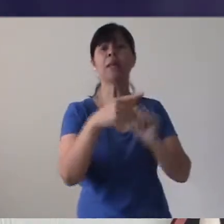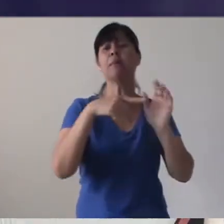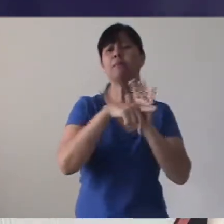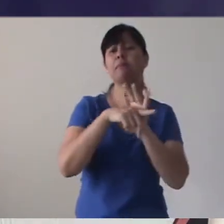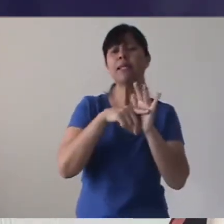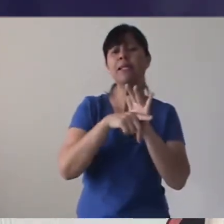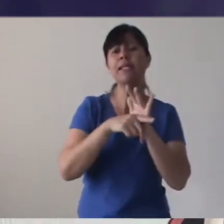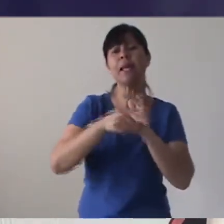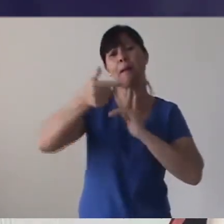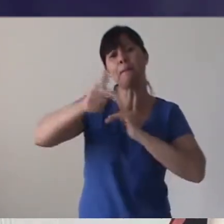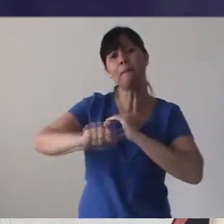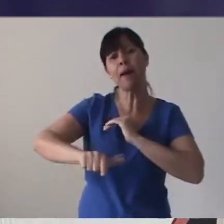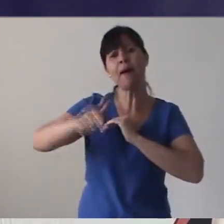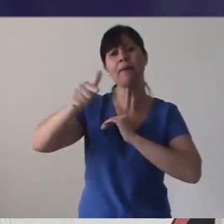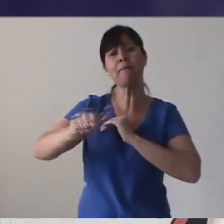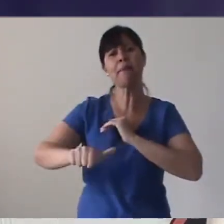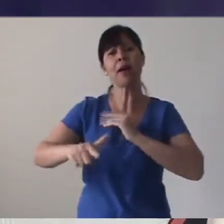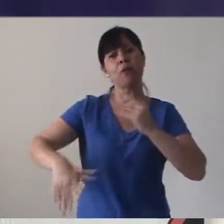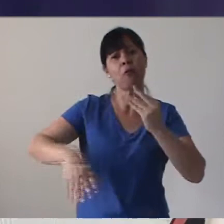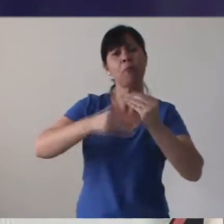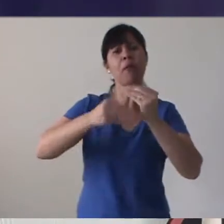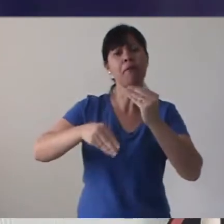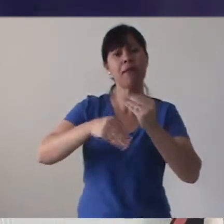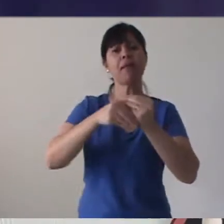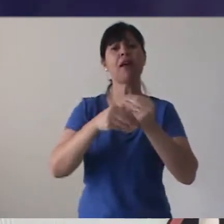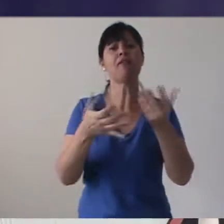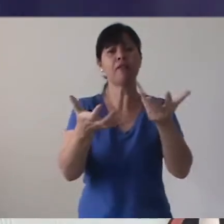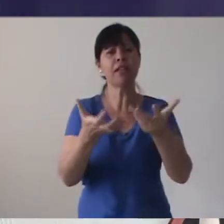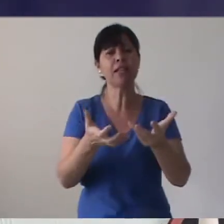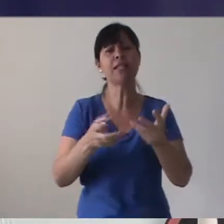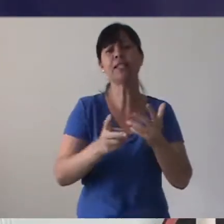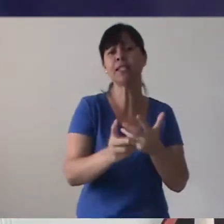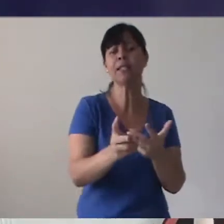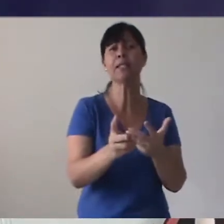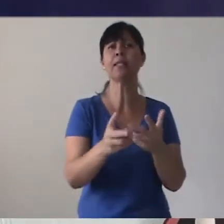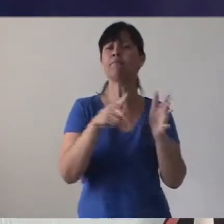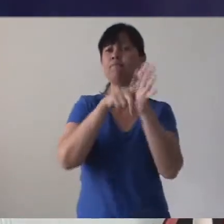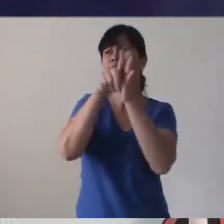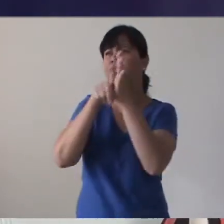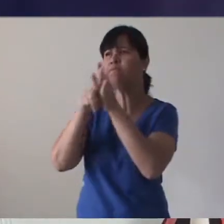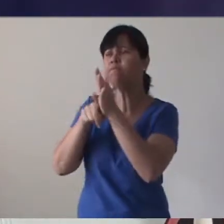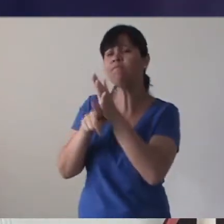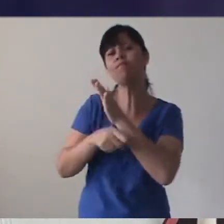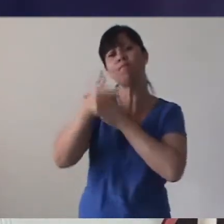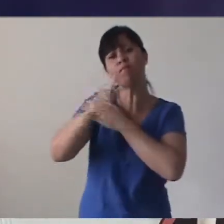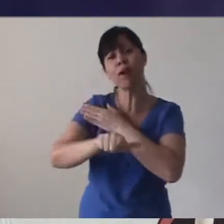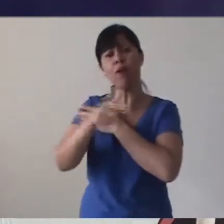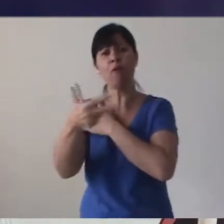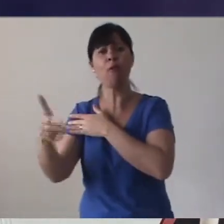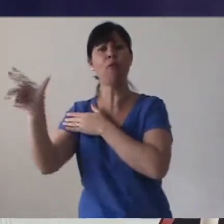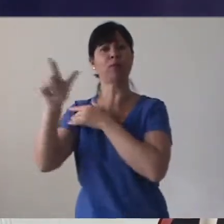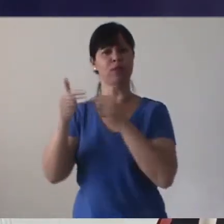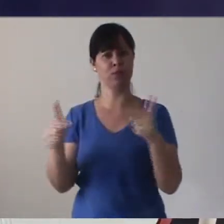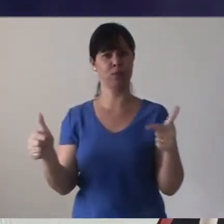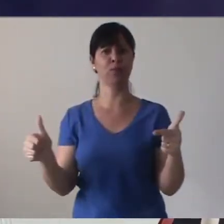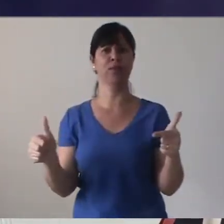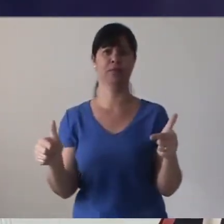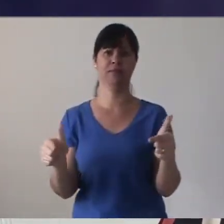mais um pouco, né? Ele sempre vai querer ir além do que ele pesquisa,